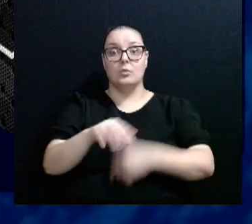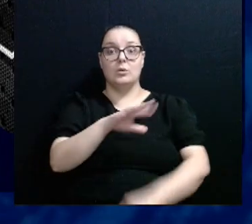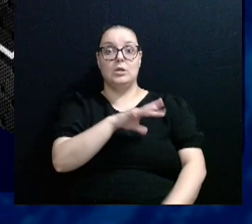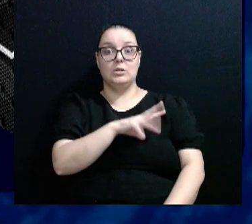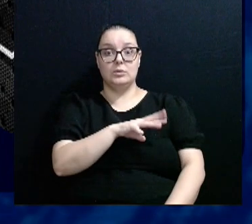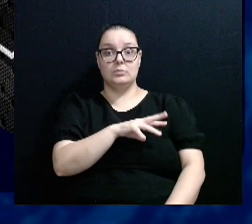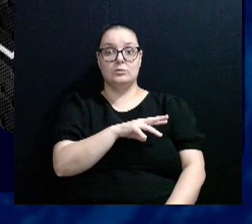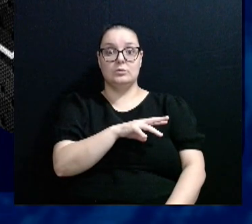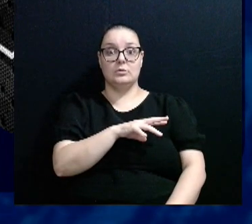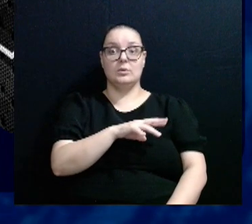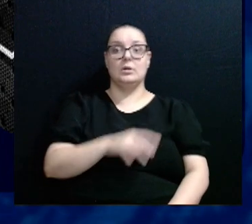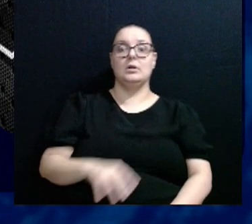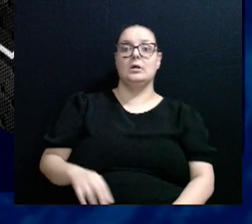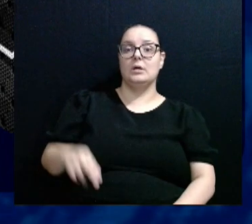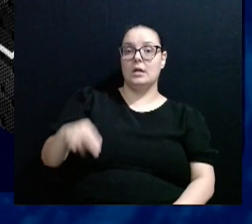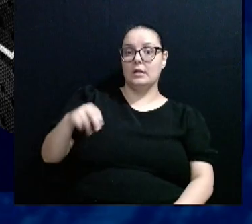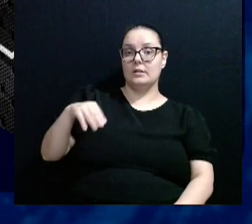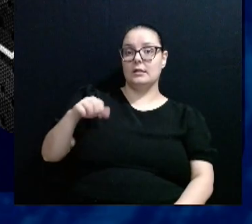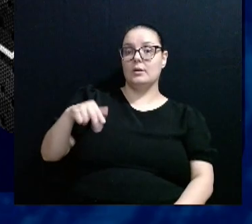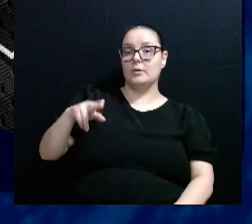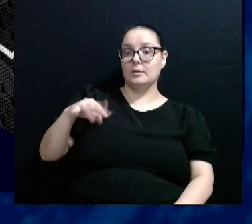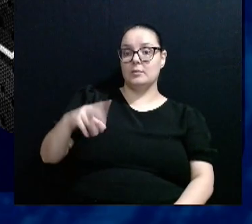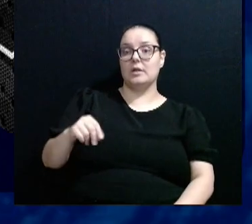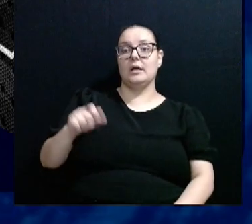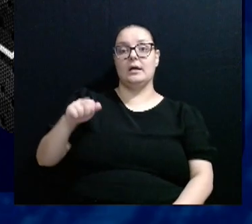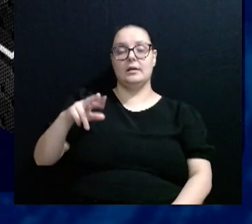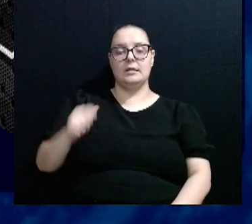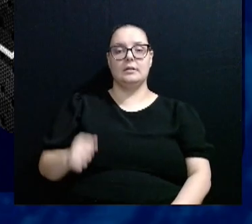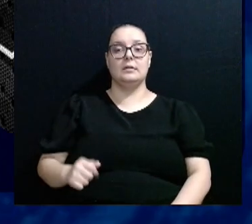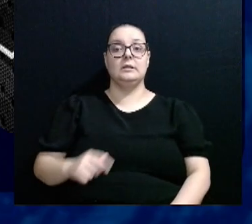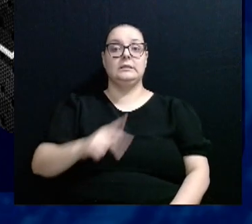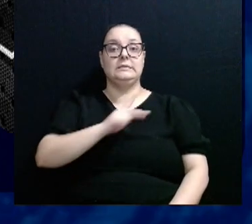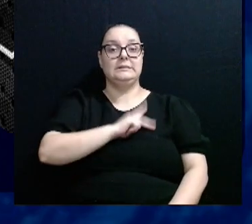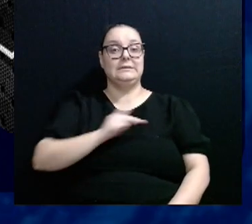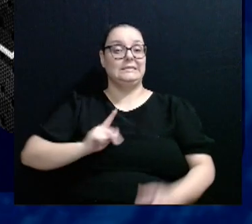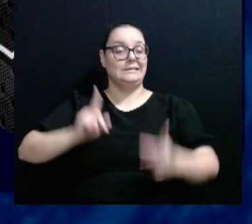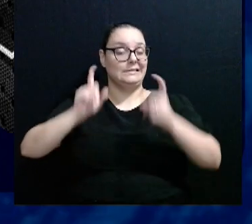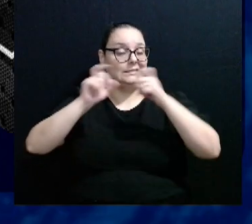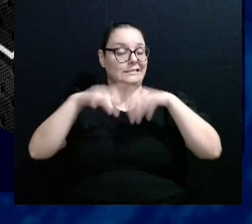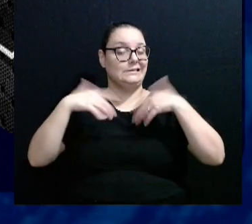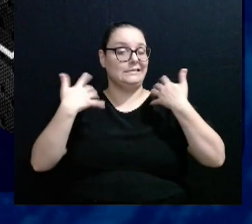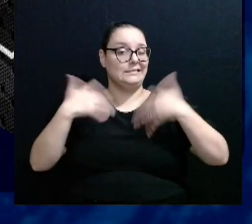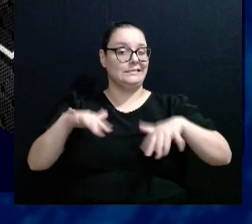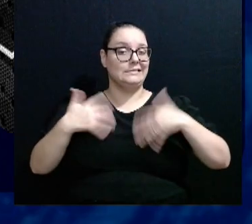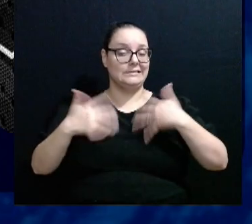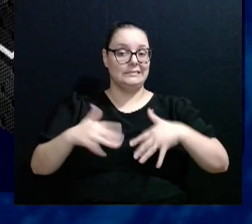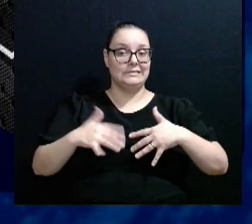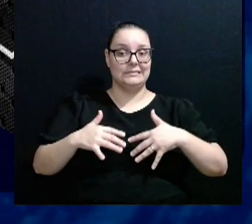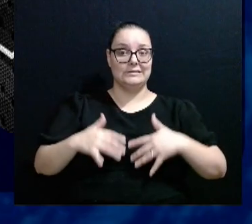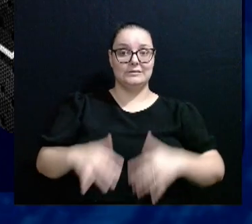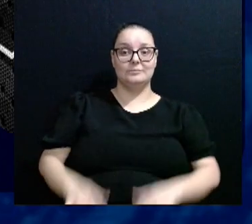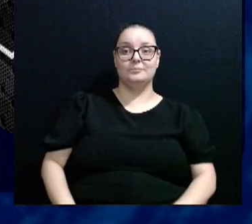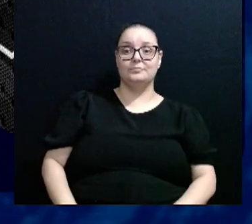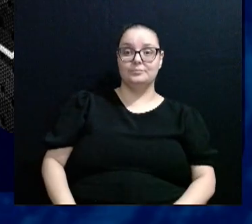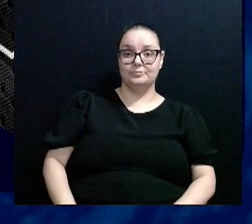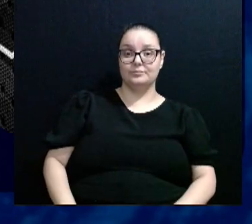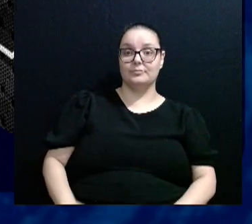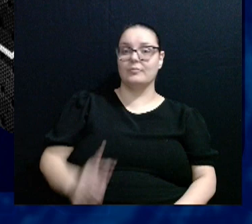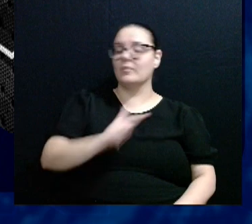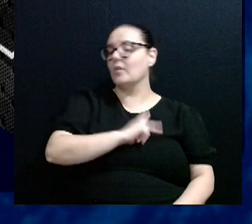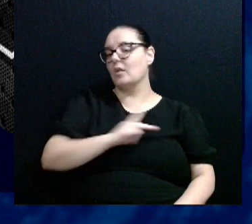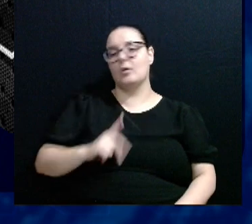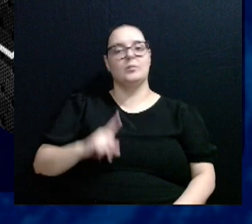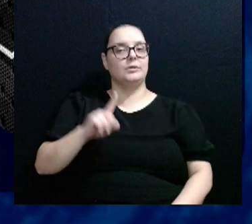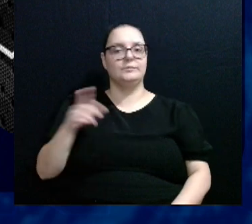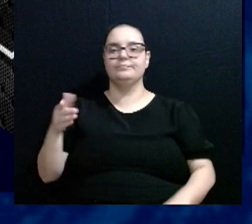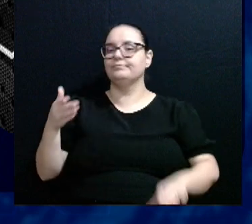Neoquímica Arena. Situação da Ponte complicadíssima por conta do transfer ban. A Ponte não vai entrar em campo com